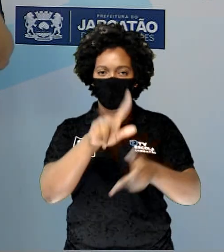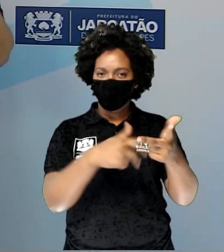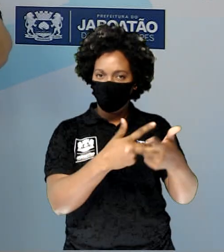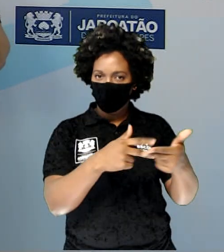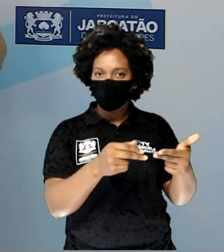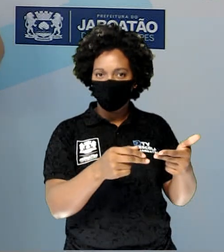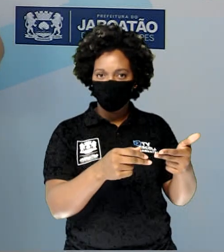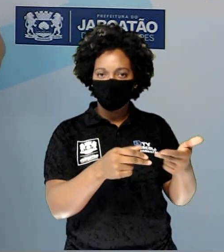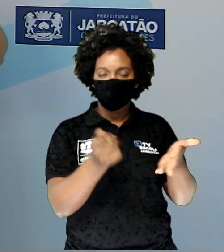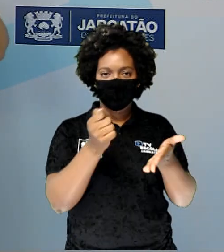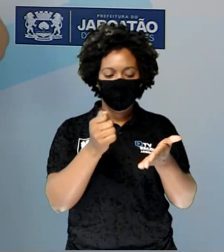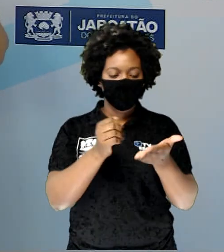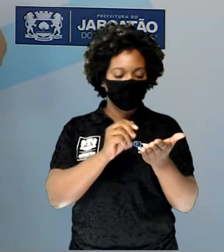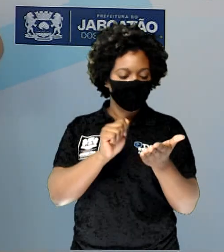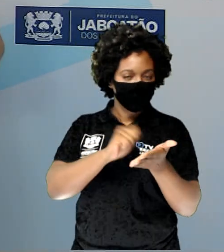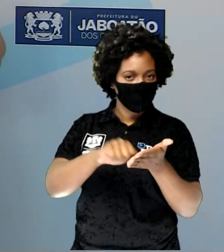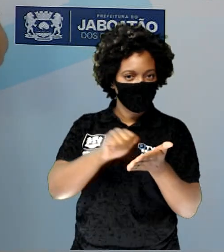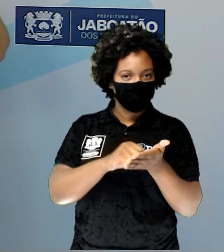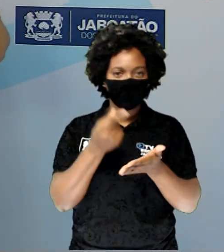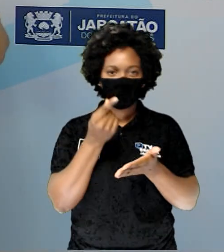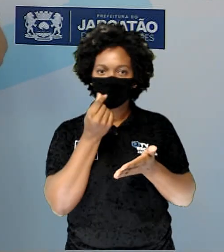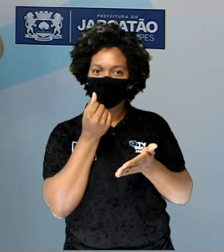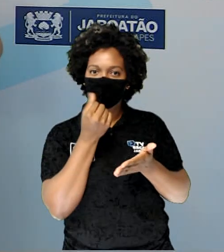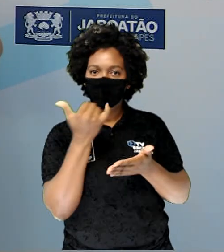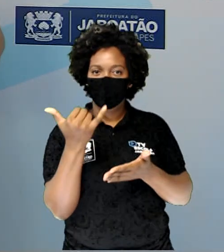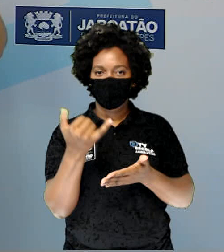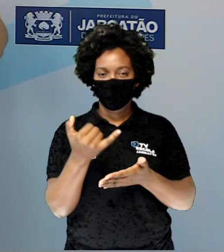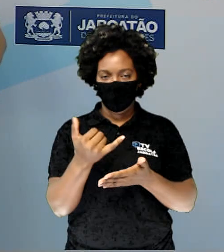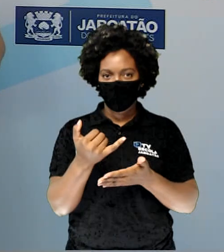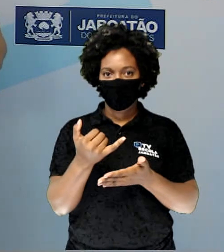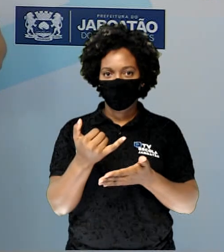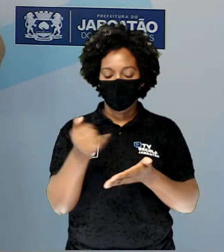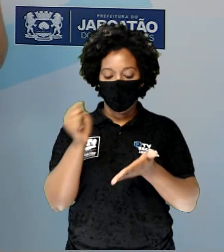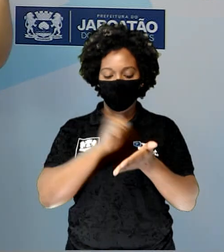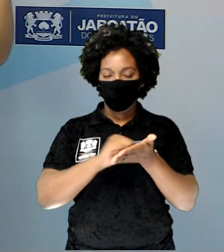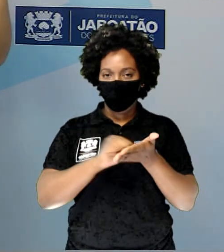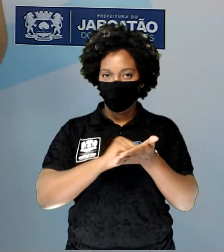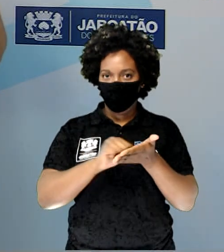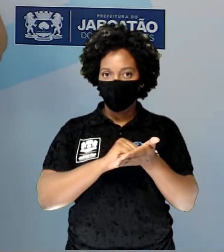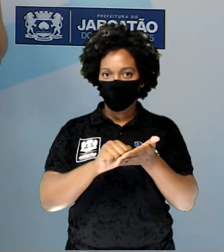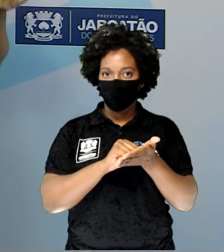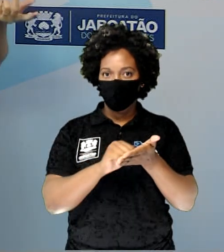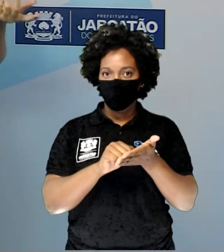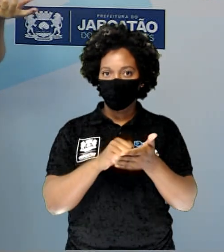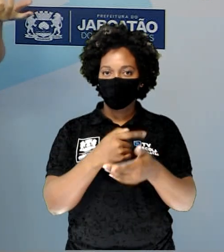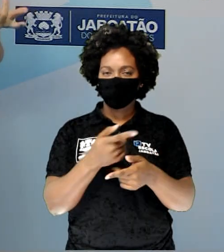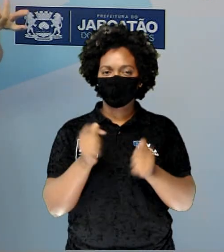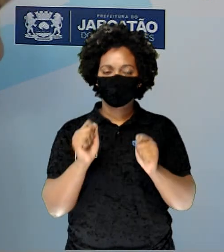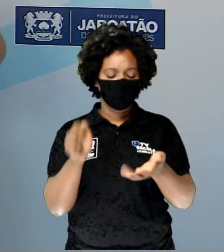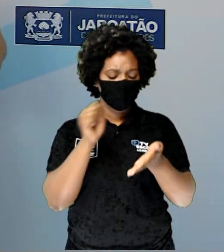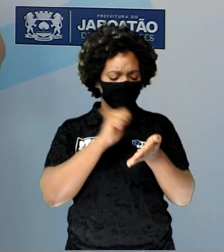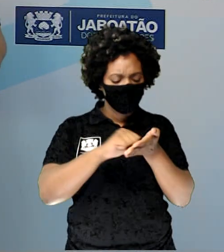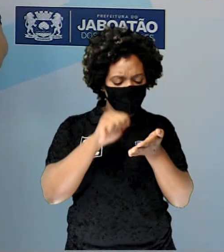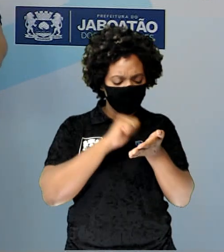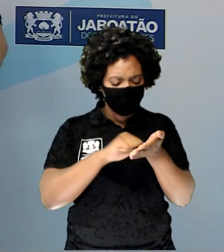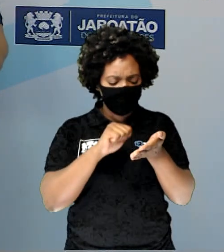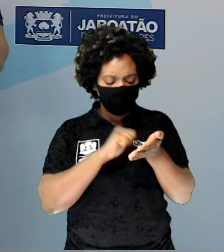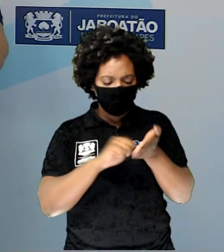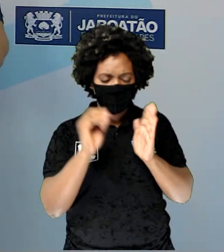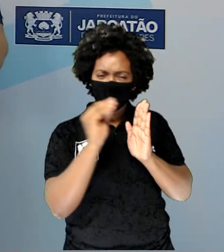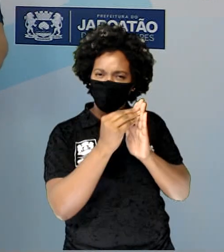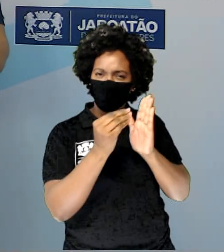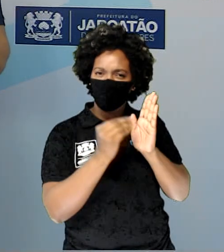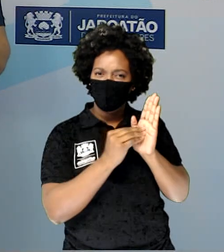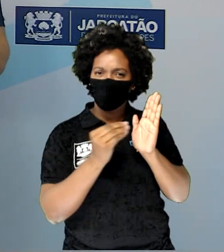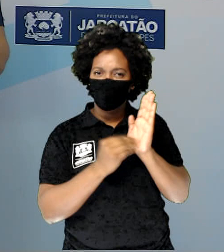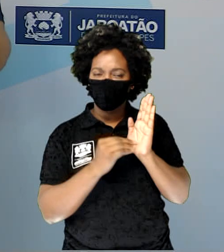vocês, caderno, lápis, caneta e borracha. E vocês podem anotar os pontos principais